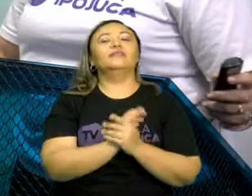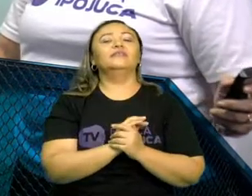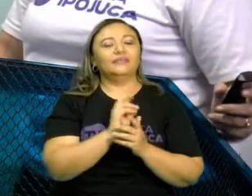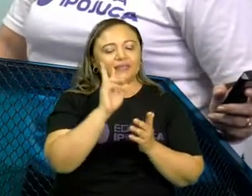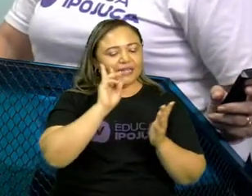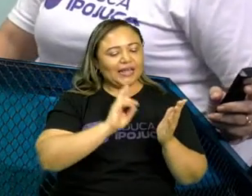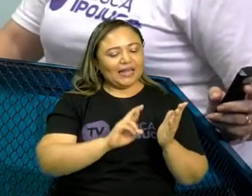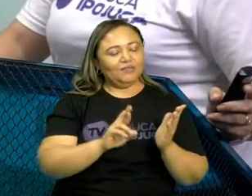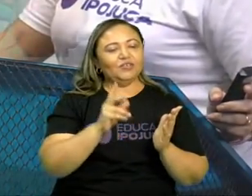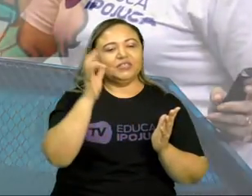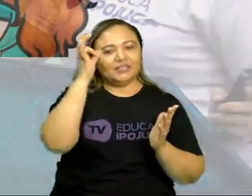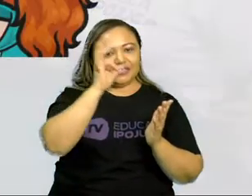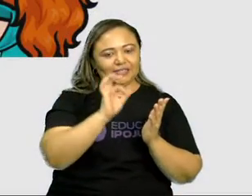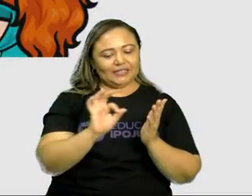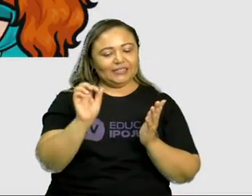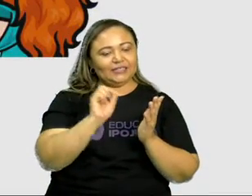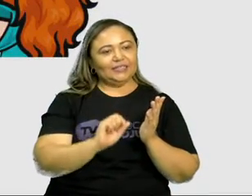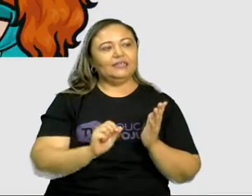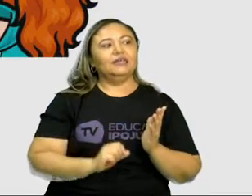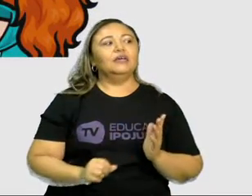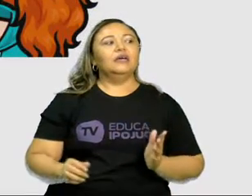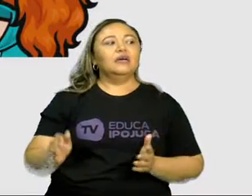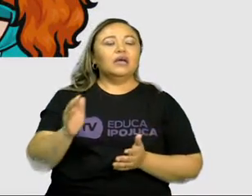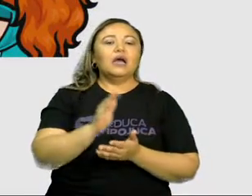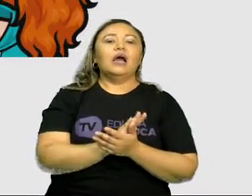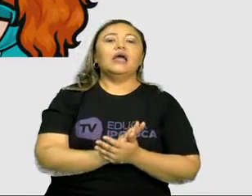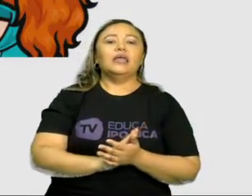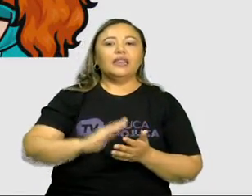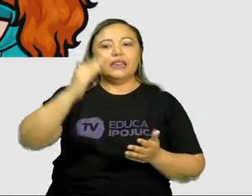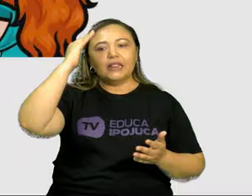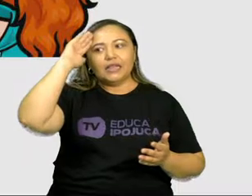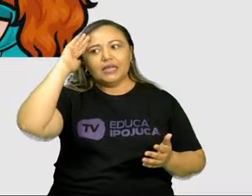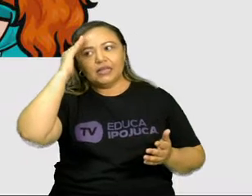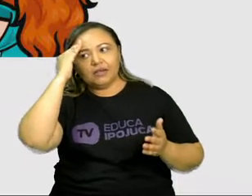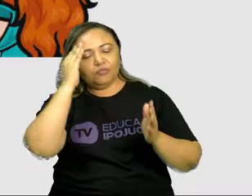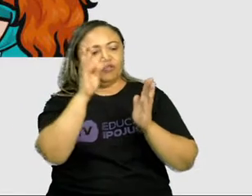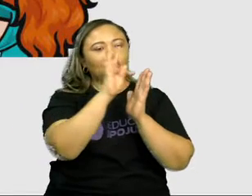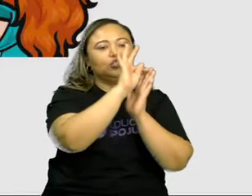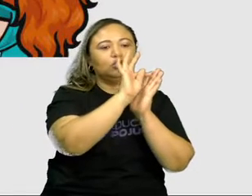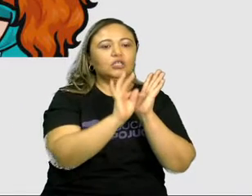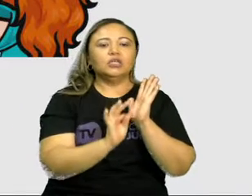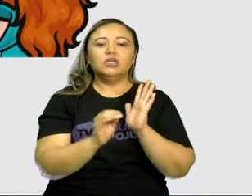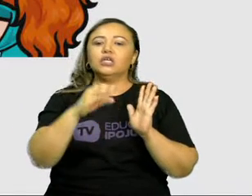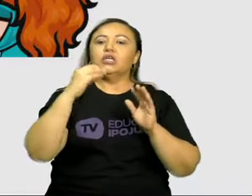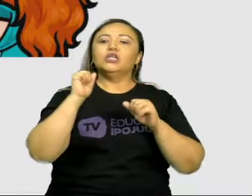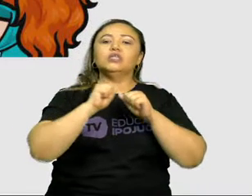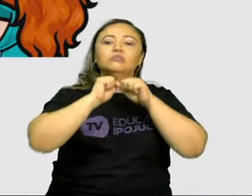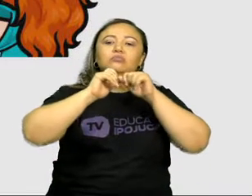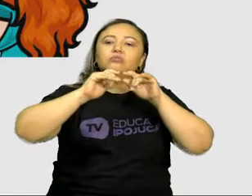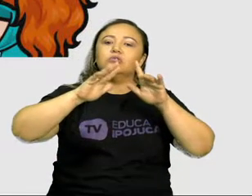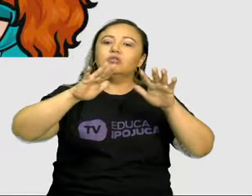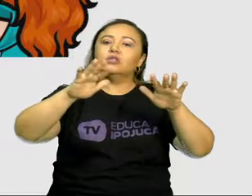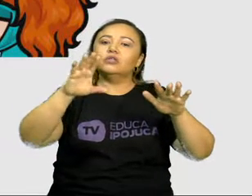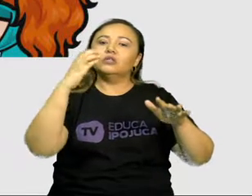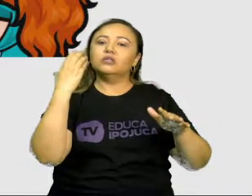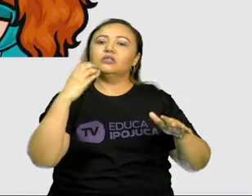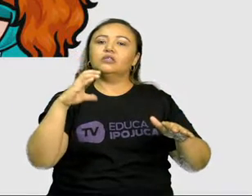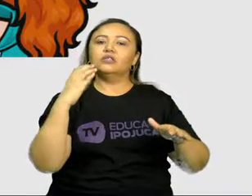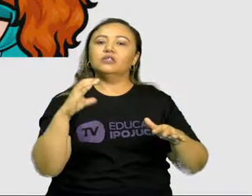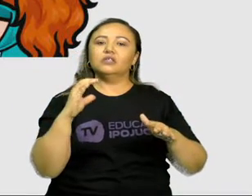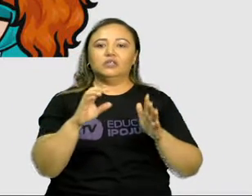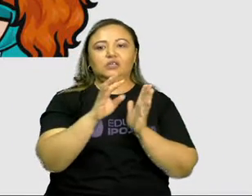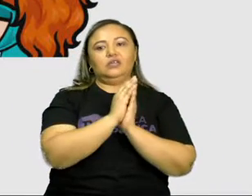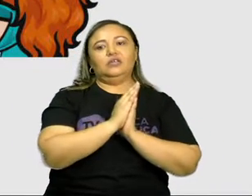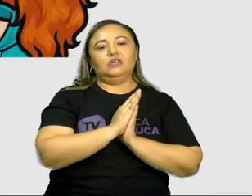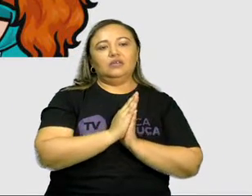respostas. Após entendermos alguns conceitos acerca do texto de divulgação científica e que ele é um